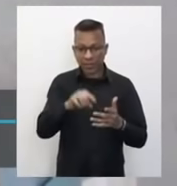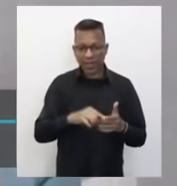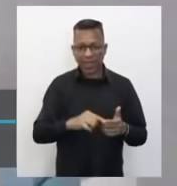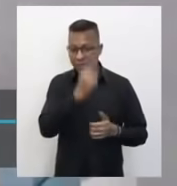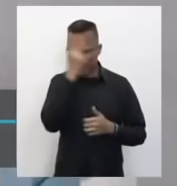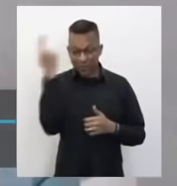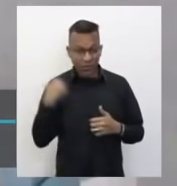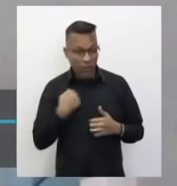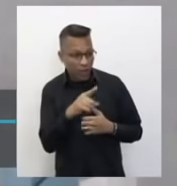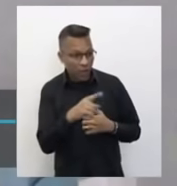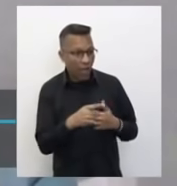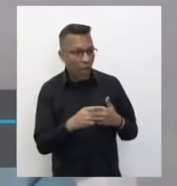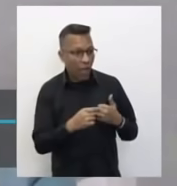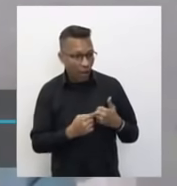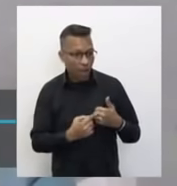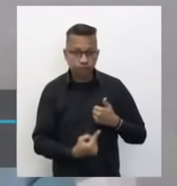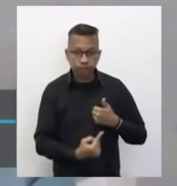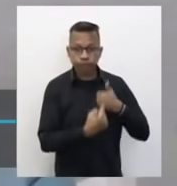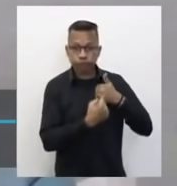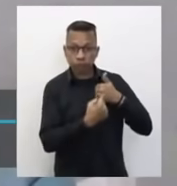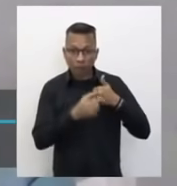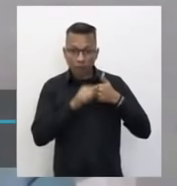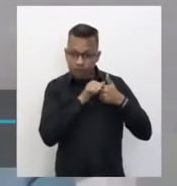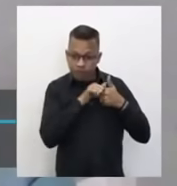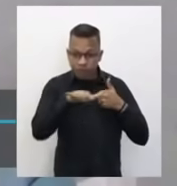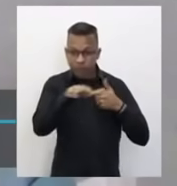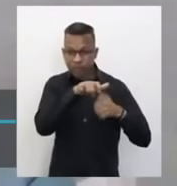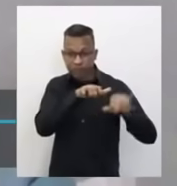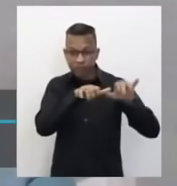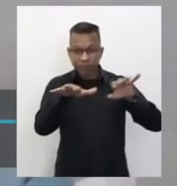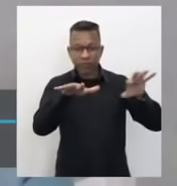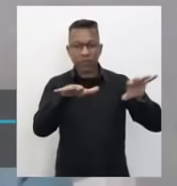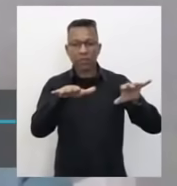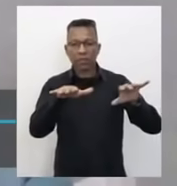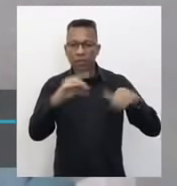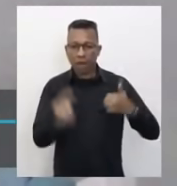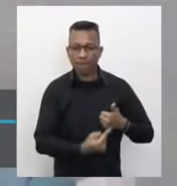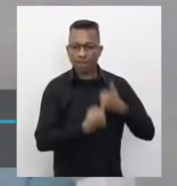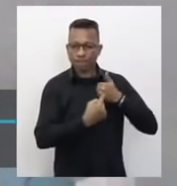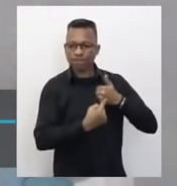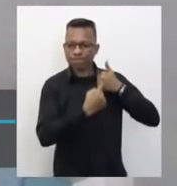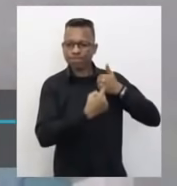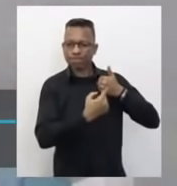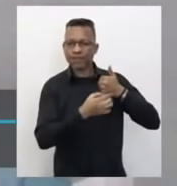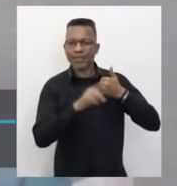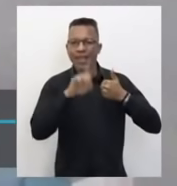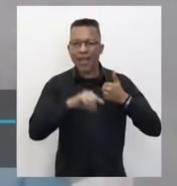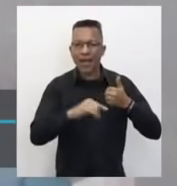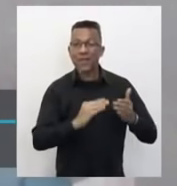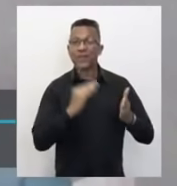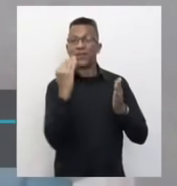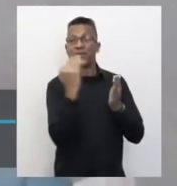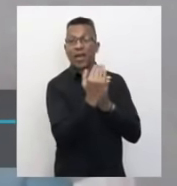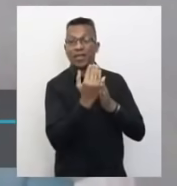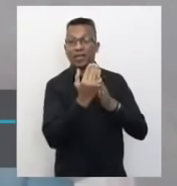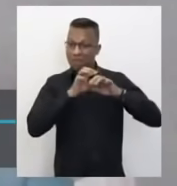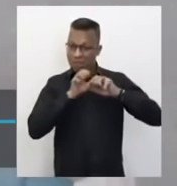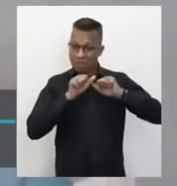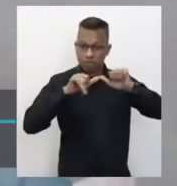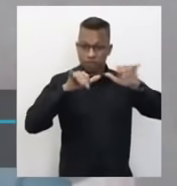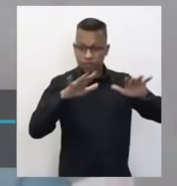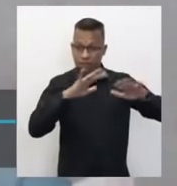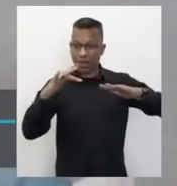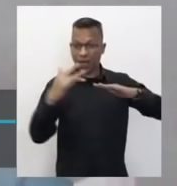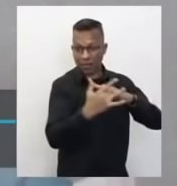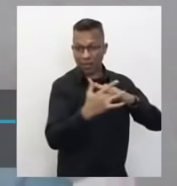a compartilhar ou a curtir aquilo, bom, quanto mais curtidas, mais evidenciado ele é na rede. Quanto